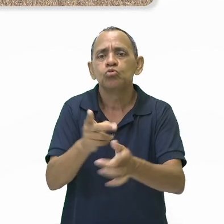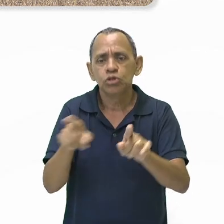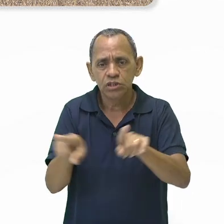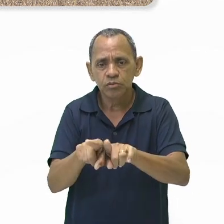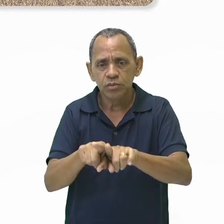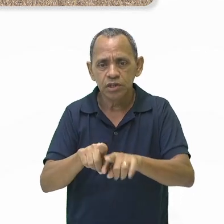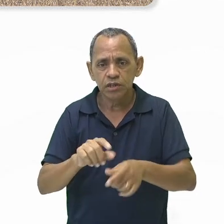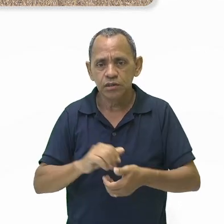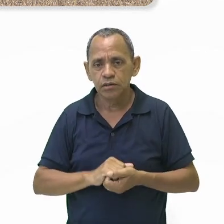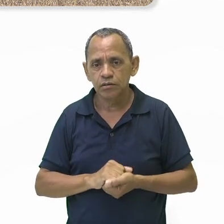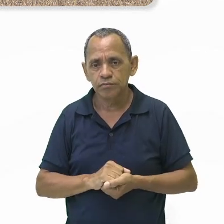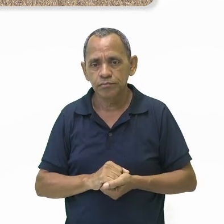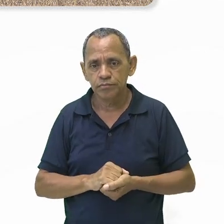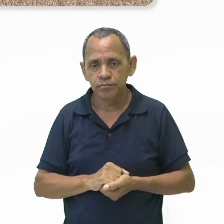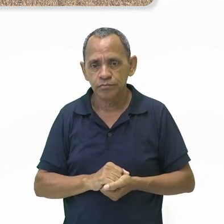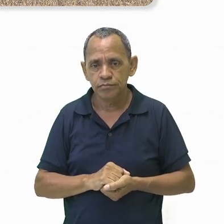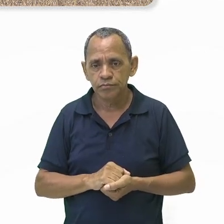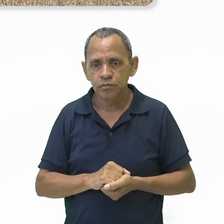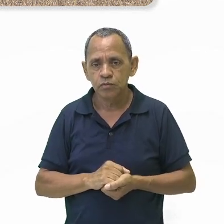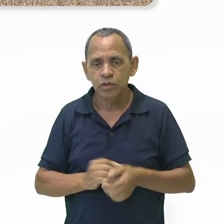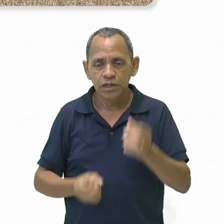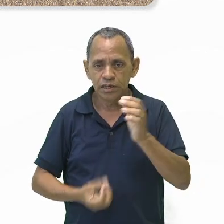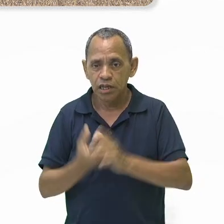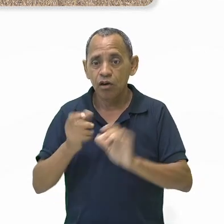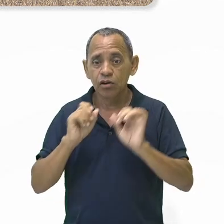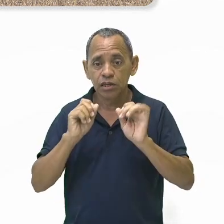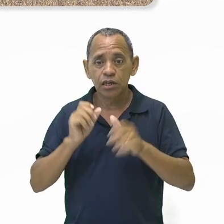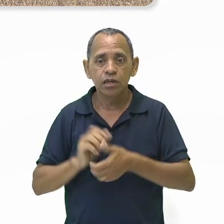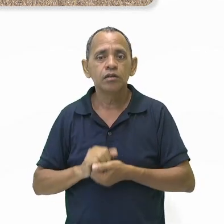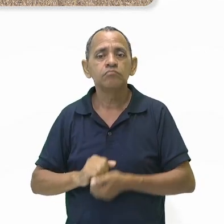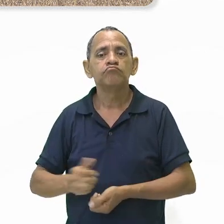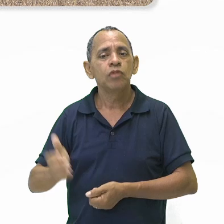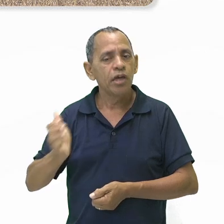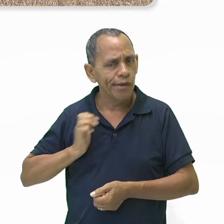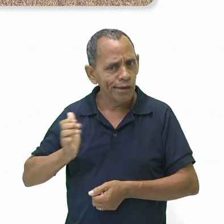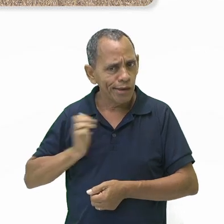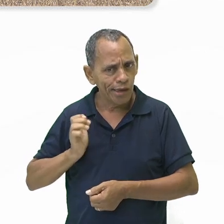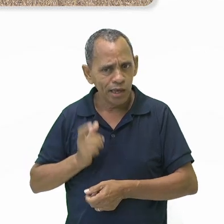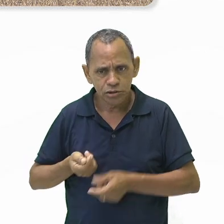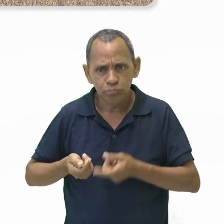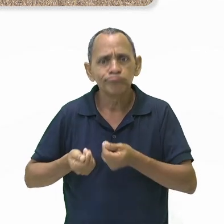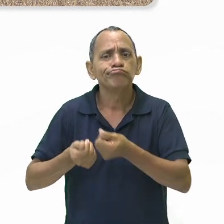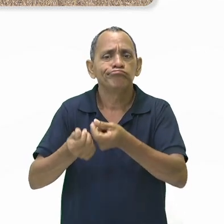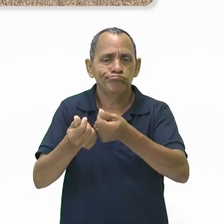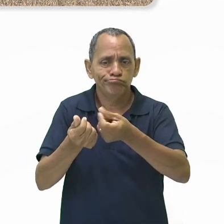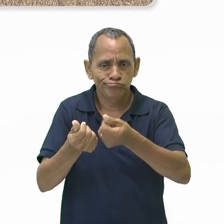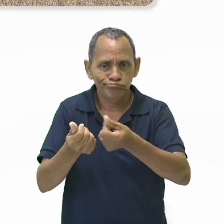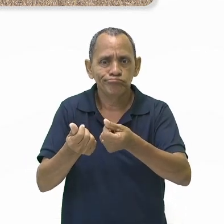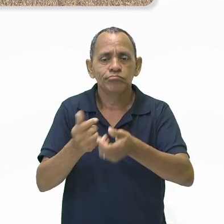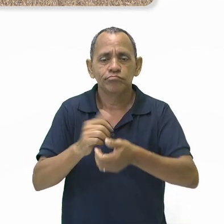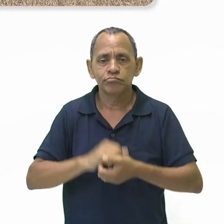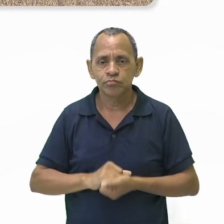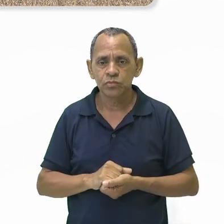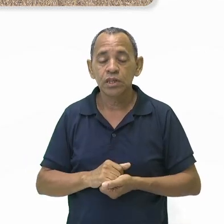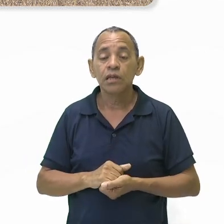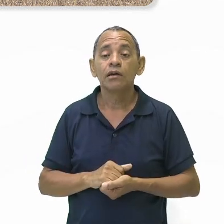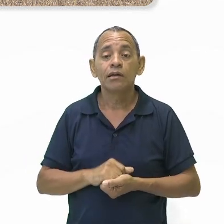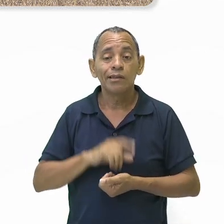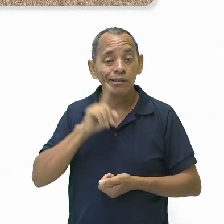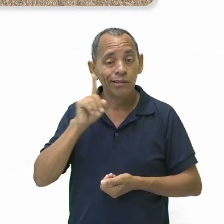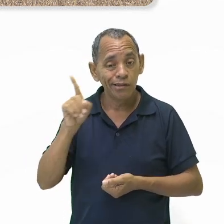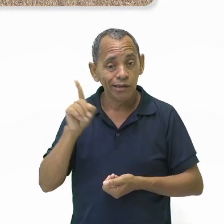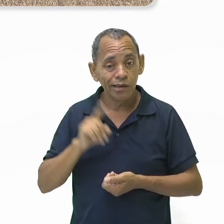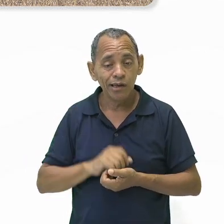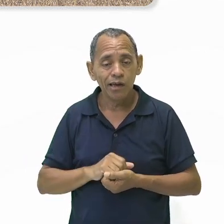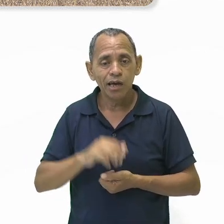gerar riqueza para quem está produzindo isso. E isso também acaba ficando muito intenso, por exemplo, nas áreas de cerrado, né,